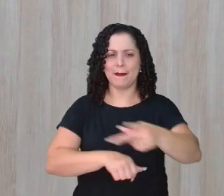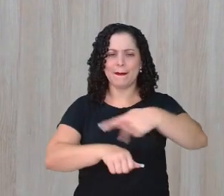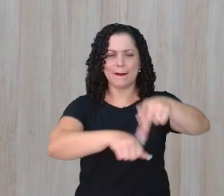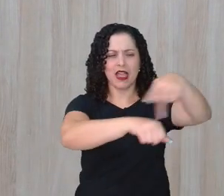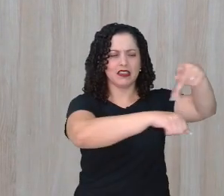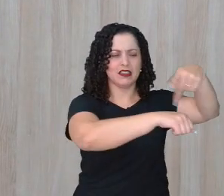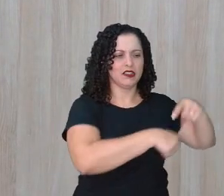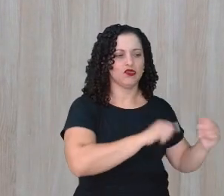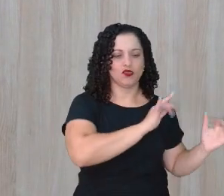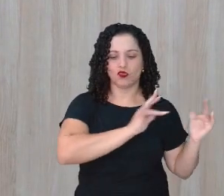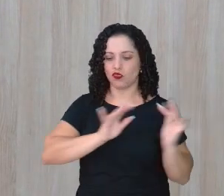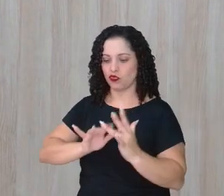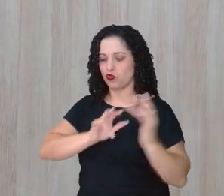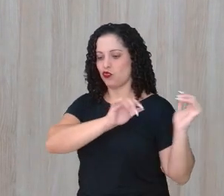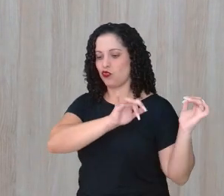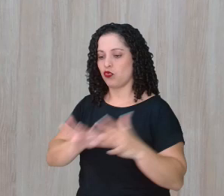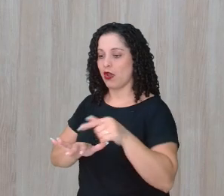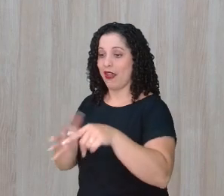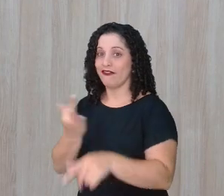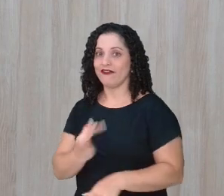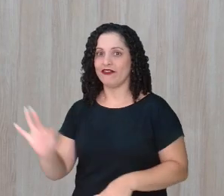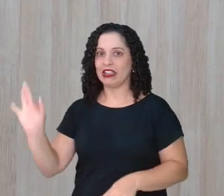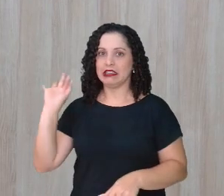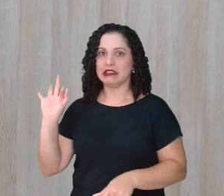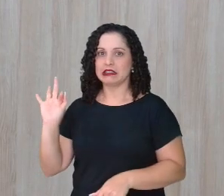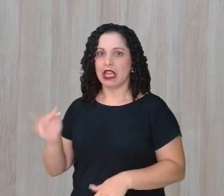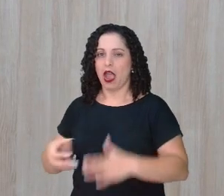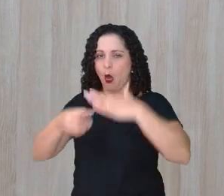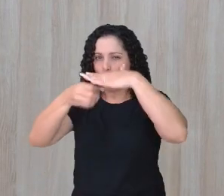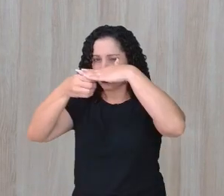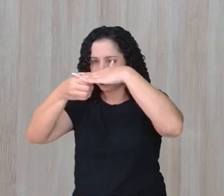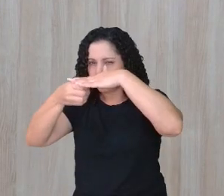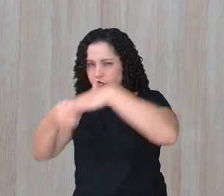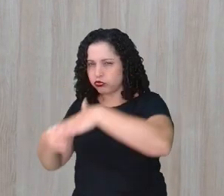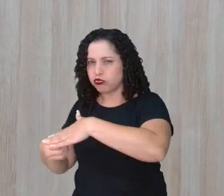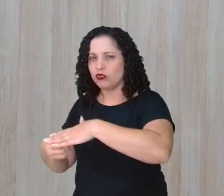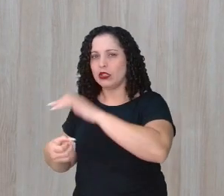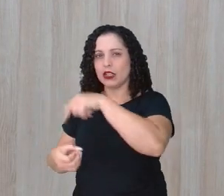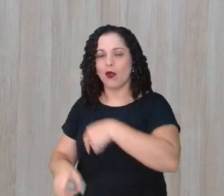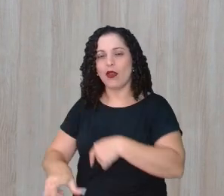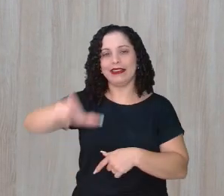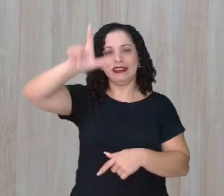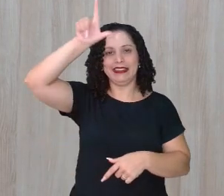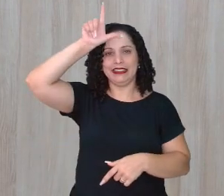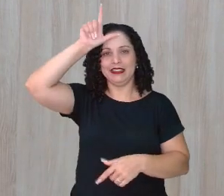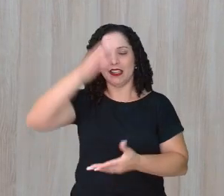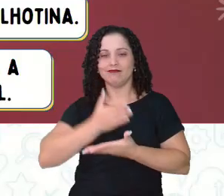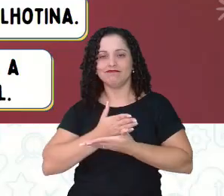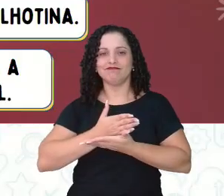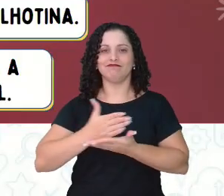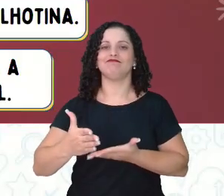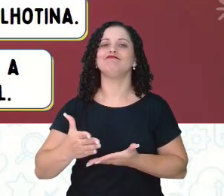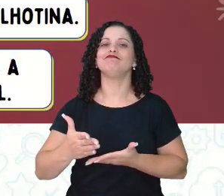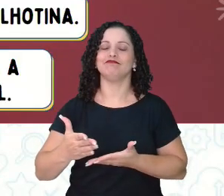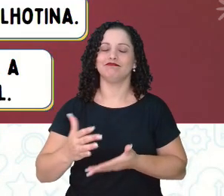o país estava em colapso mesmo, total. Então, ele assume bem nesse momento. Olha aí na tela